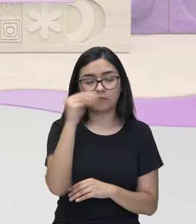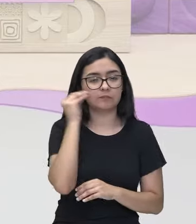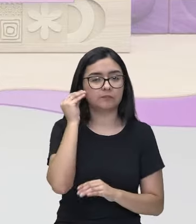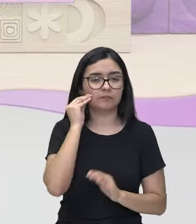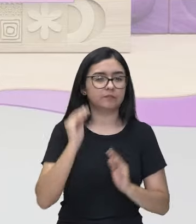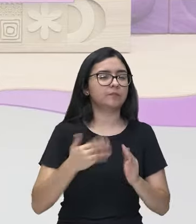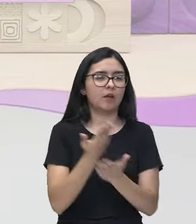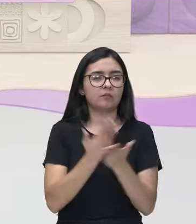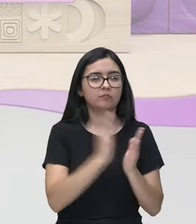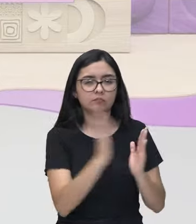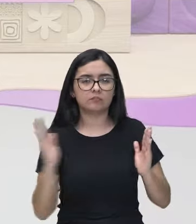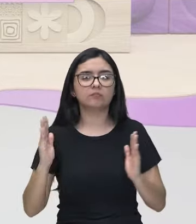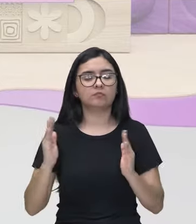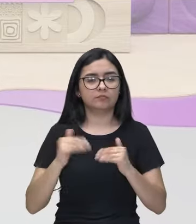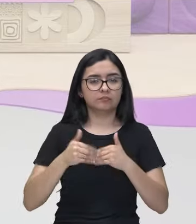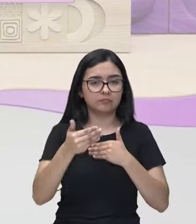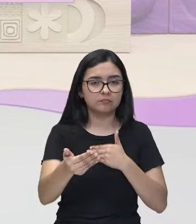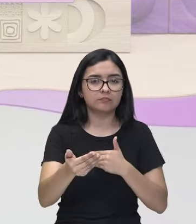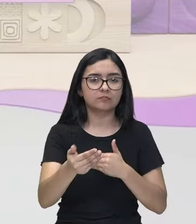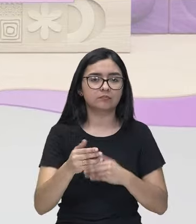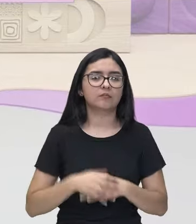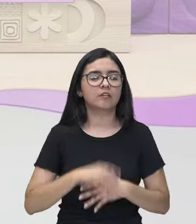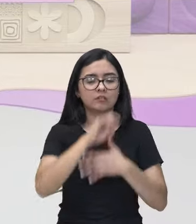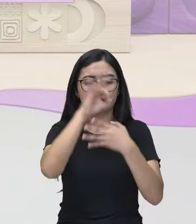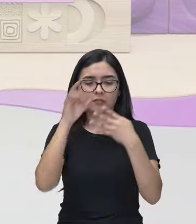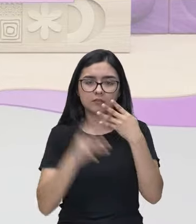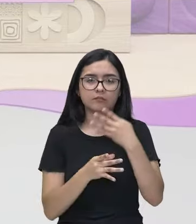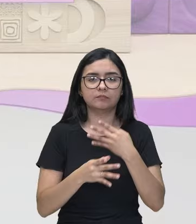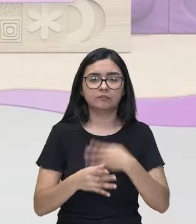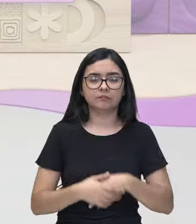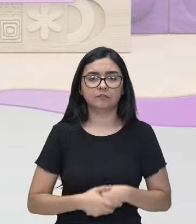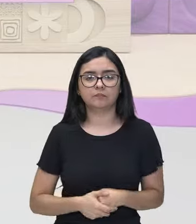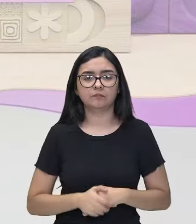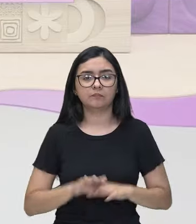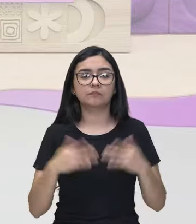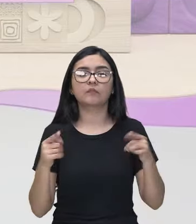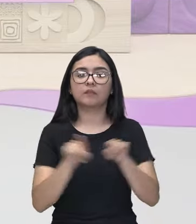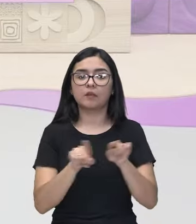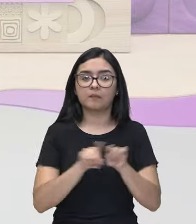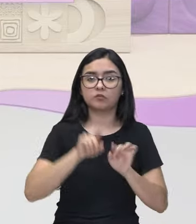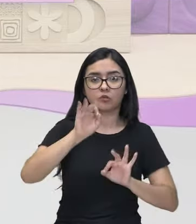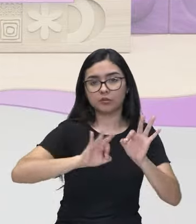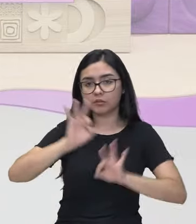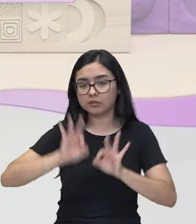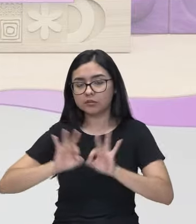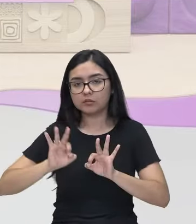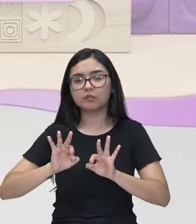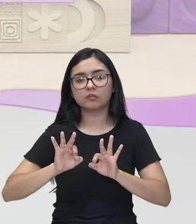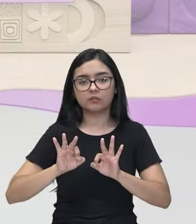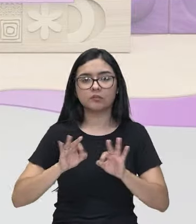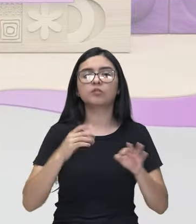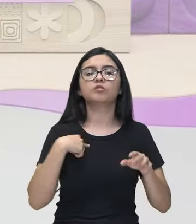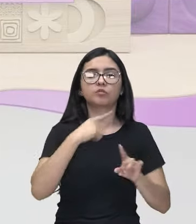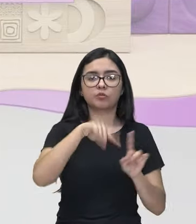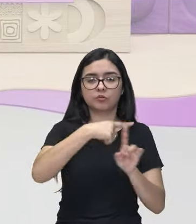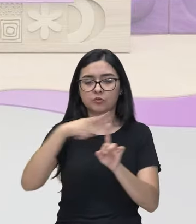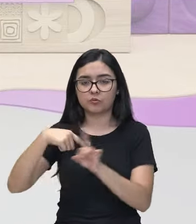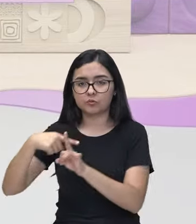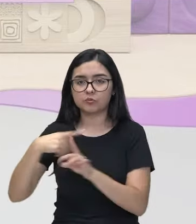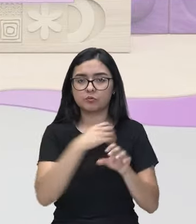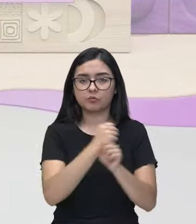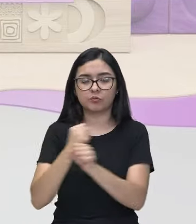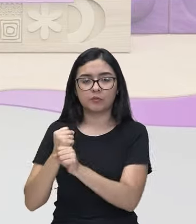da nossa aula, né, as aplicações aí de cada uma dessas ideias aí, tá bom? A ideia de organização de soma sucessiva, a ideia de